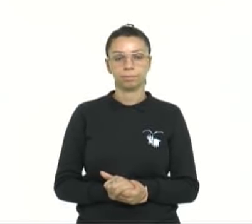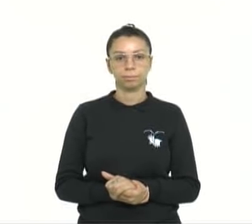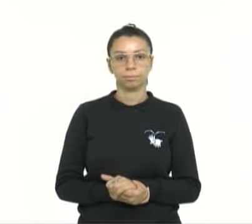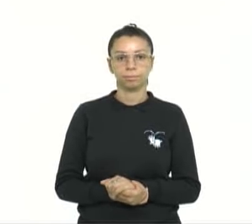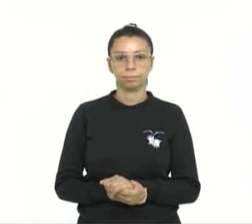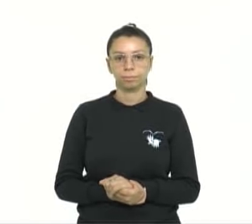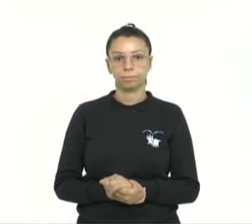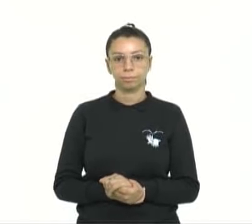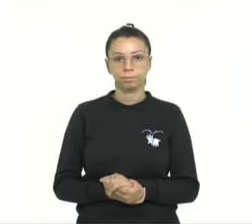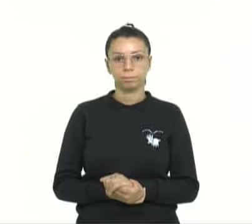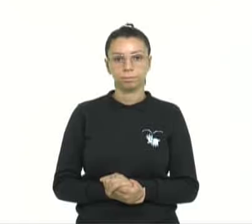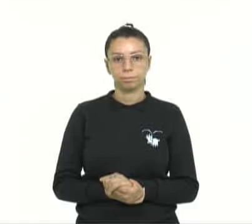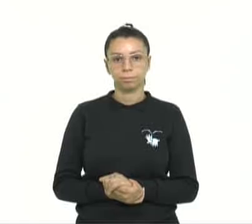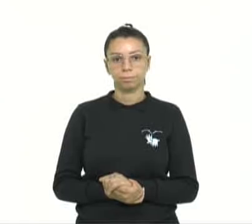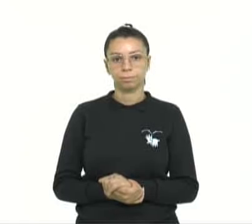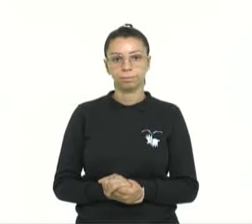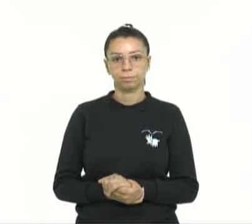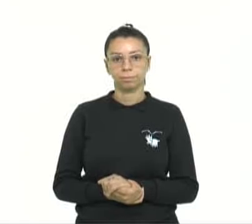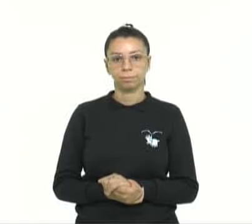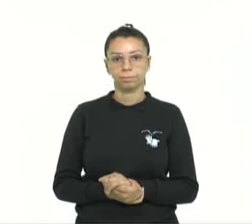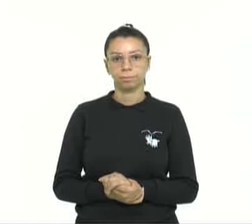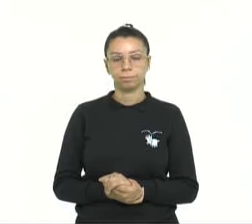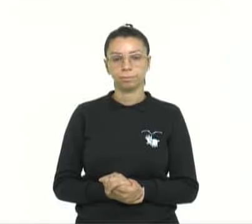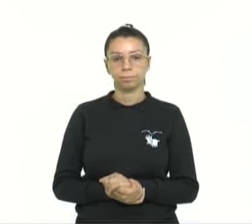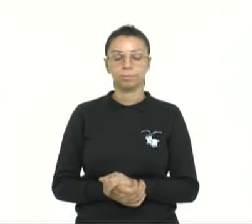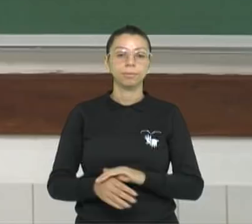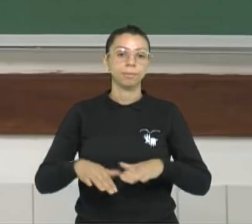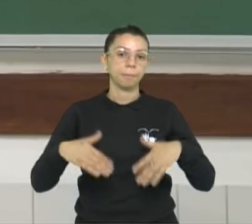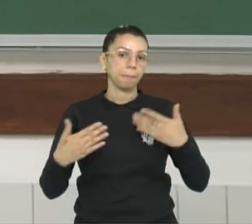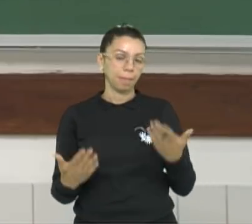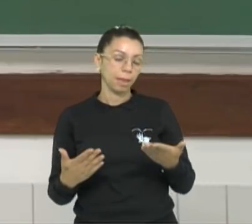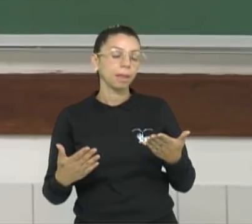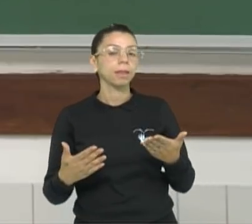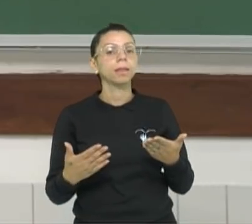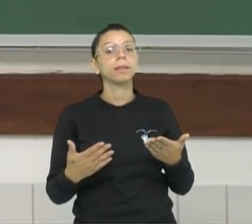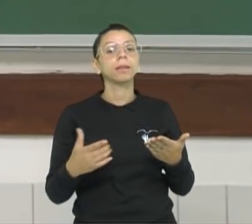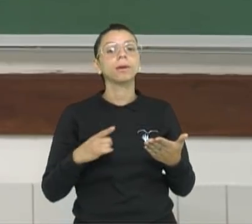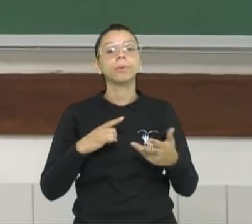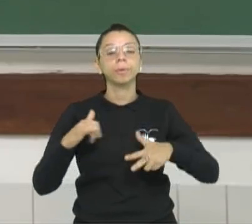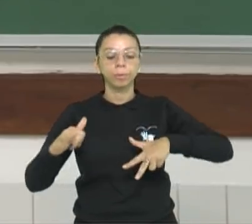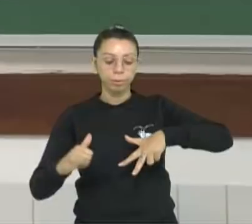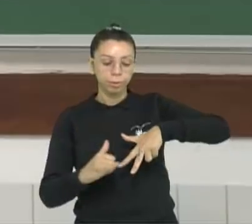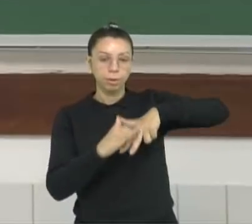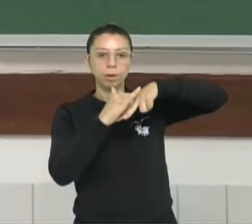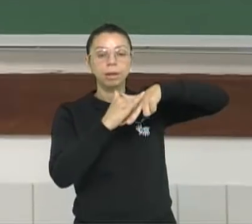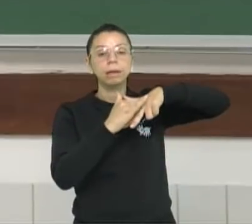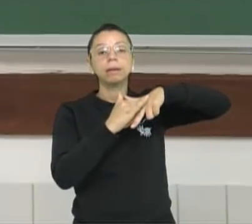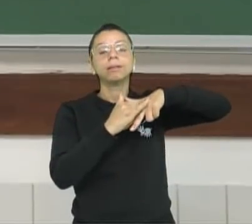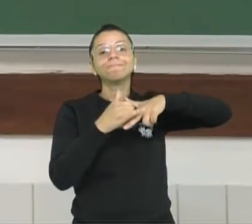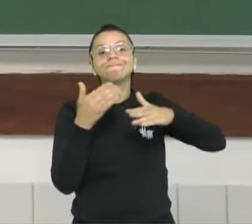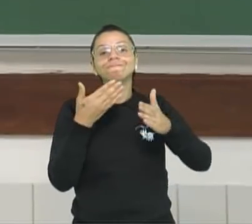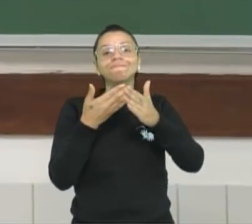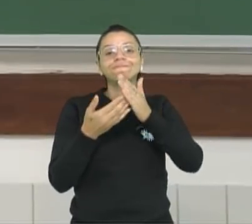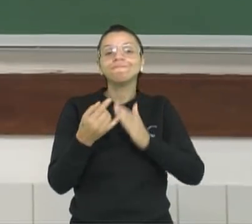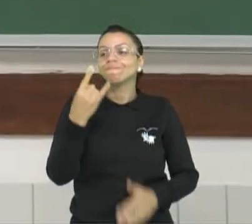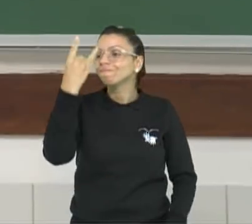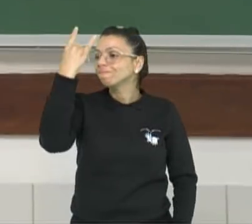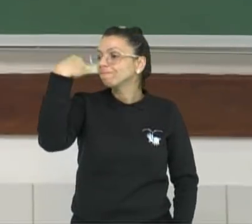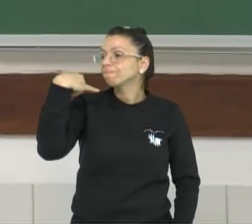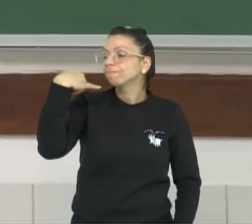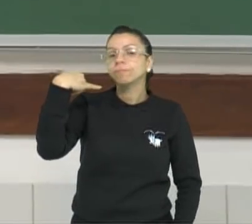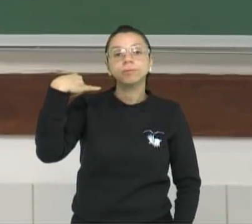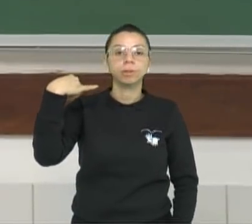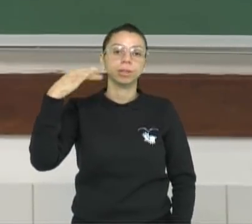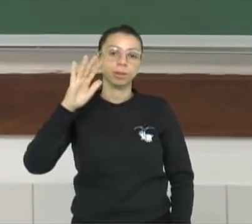that taught him to live without fear. Então, num acidente, ele perdeu a visão. Mas isso fez com